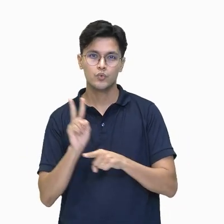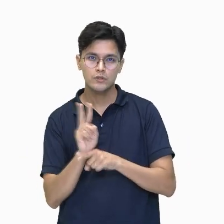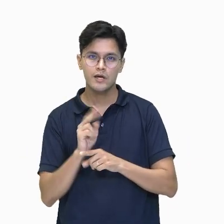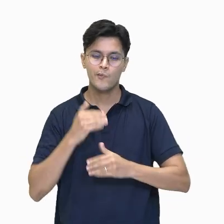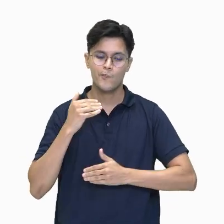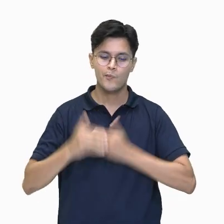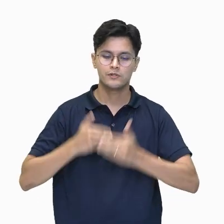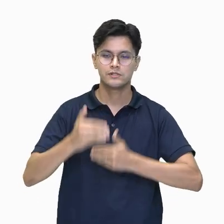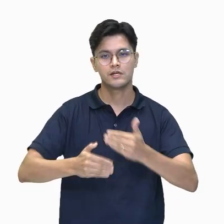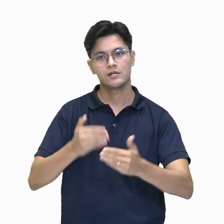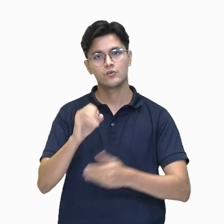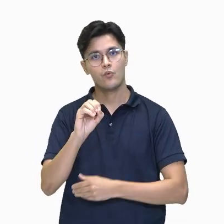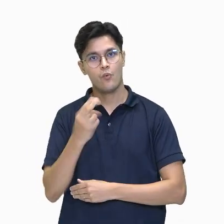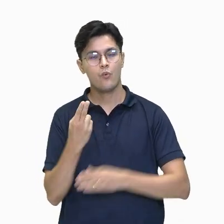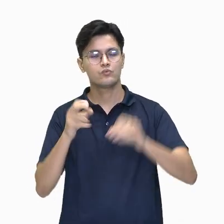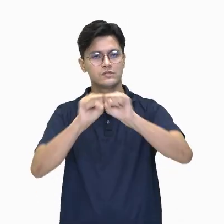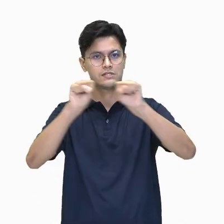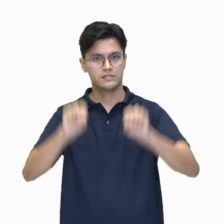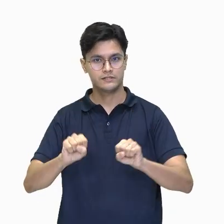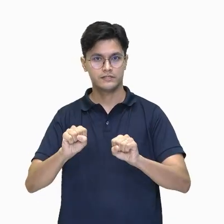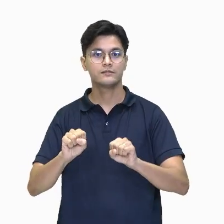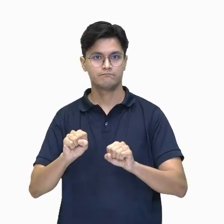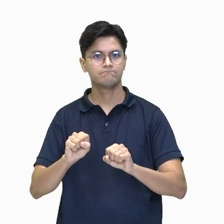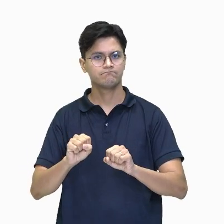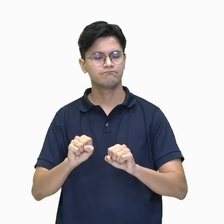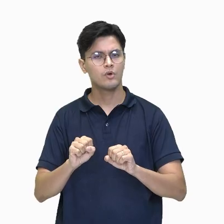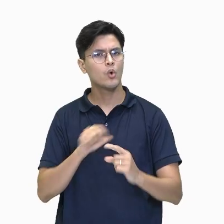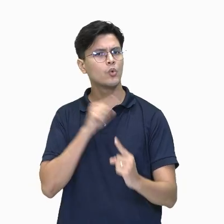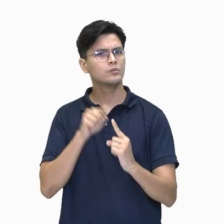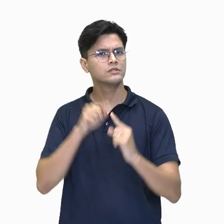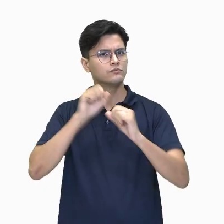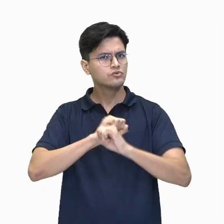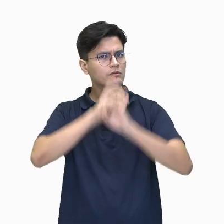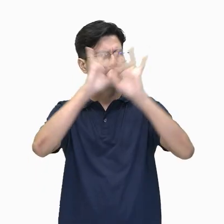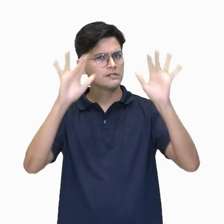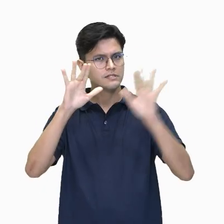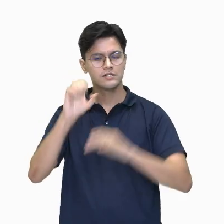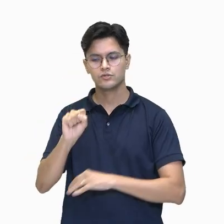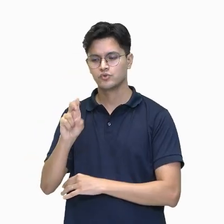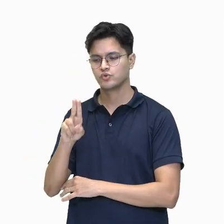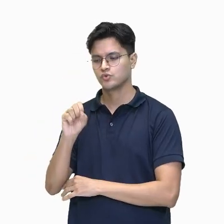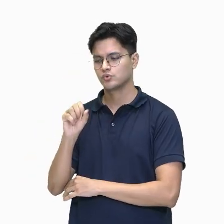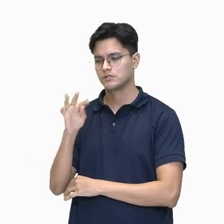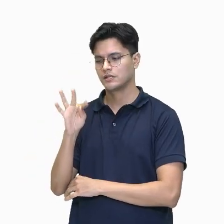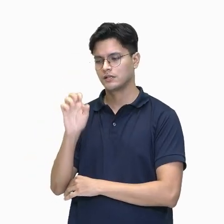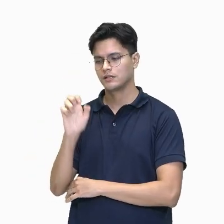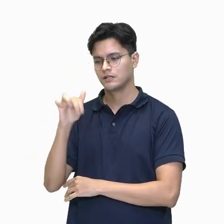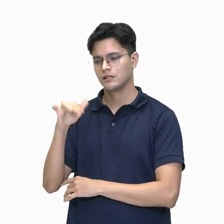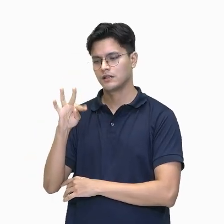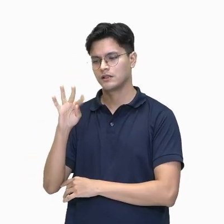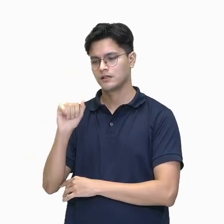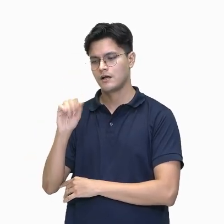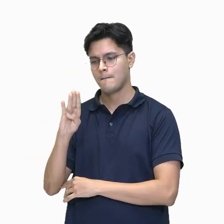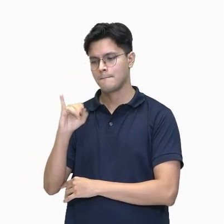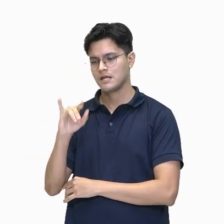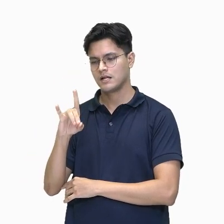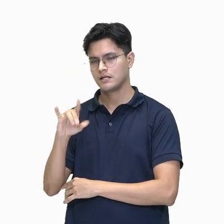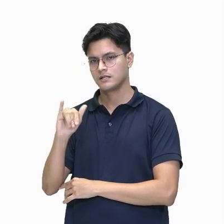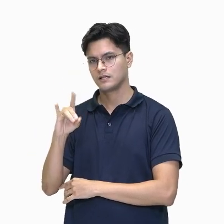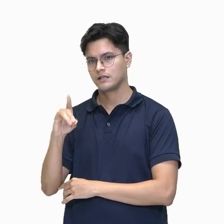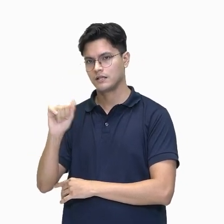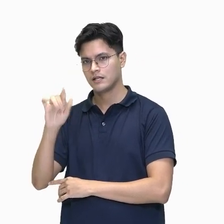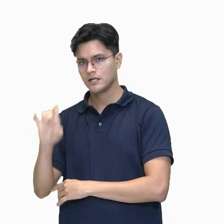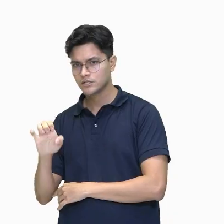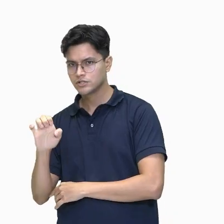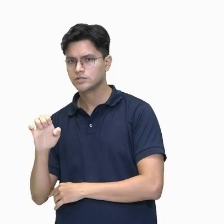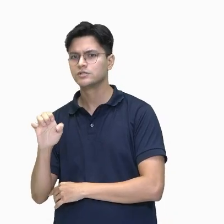sistema, tá certo? E para que fique bem claro esse termo, sustentabilidade, que é quase um trava-línguas, não é? Vamos colocar aí na tela